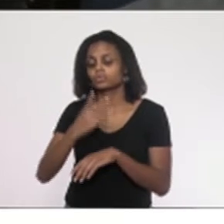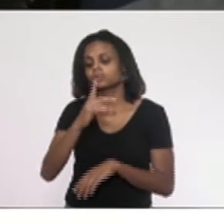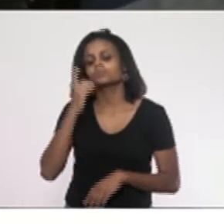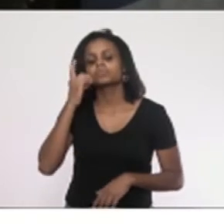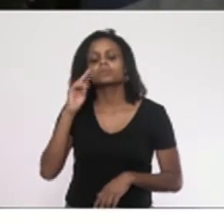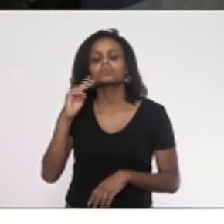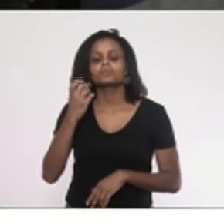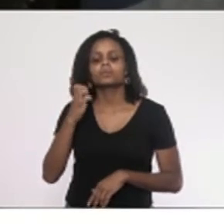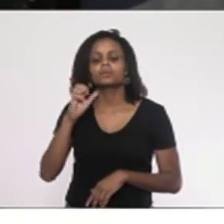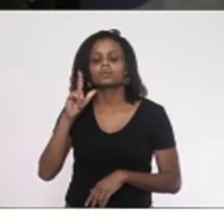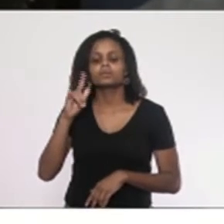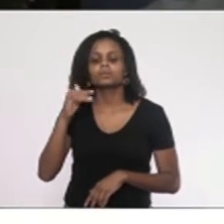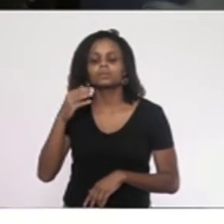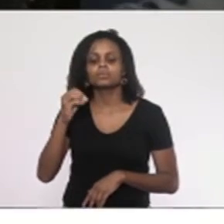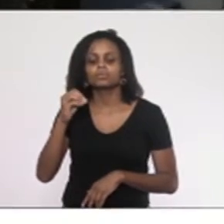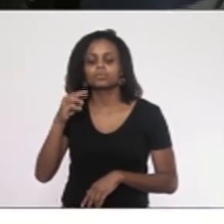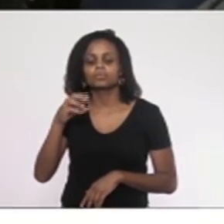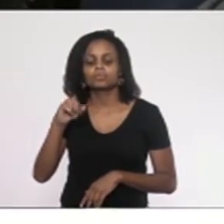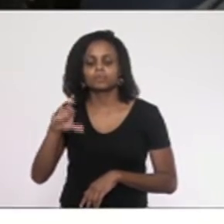Liomar, apresentada